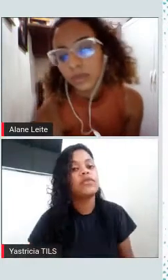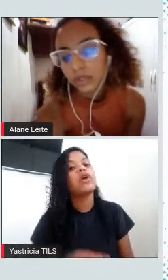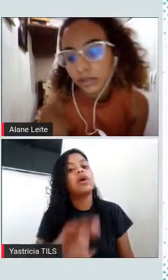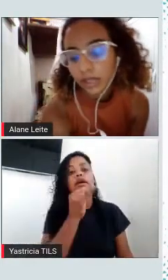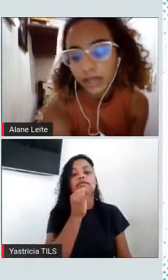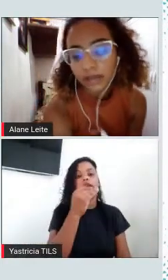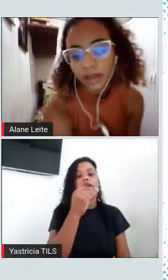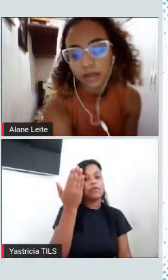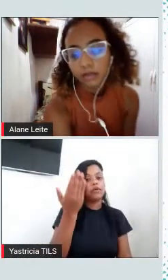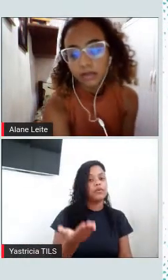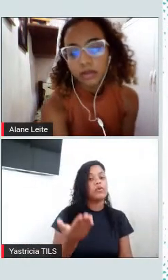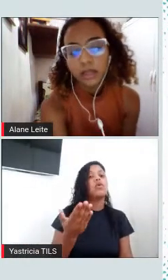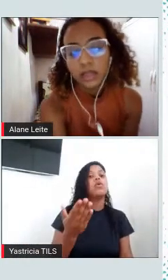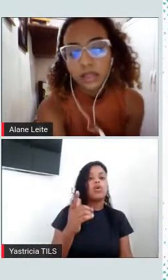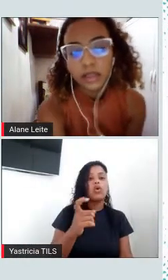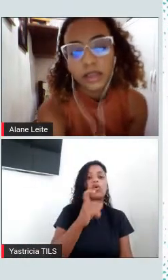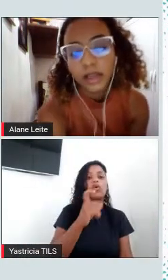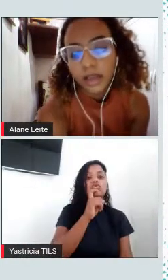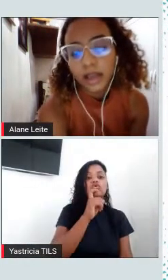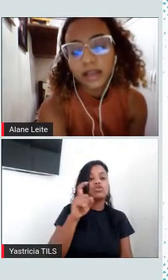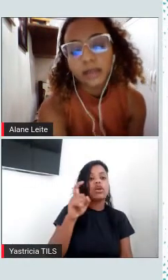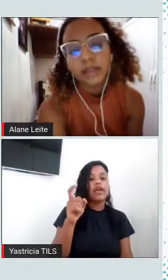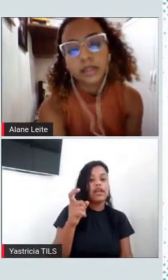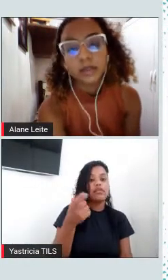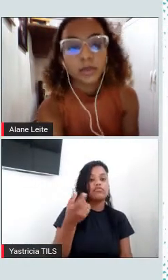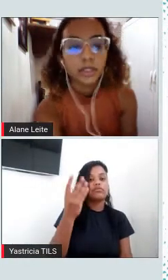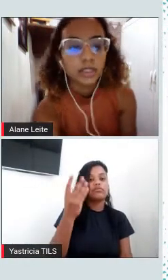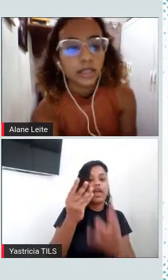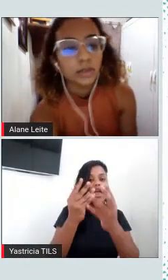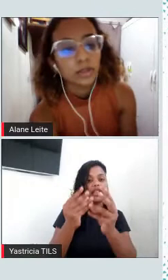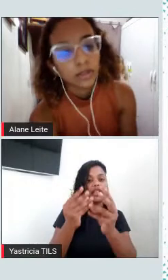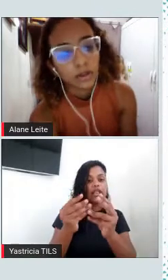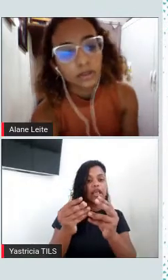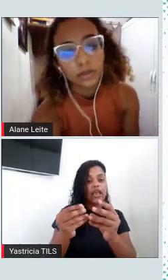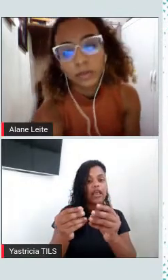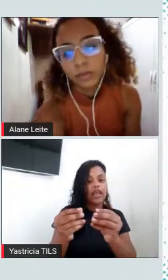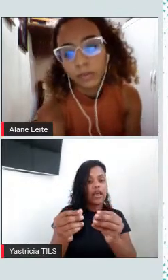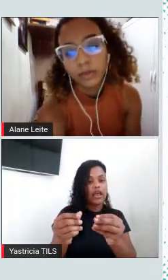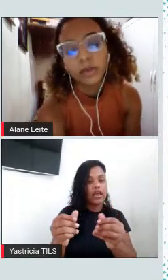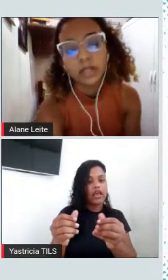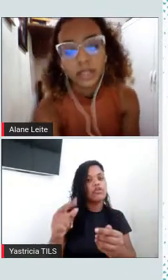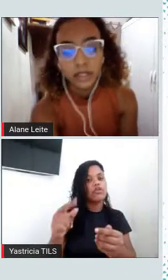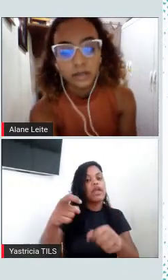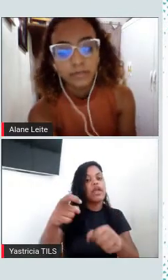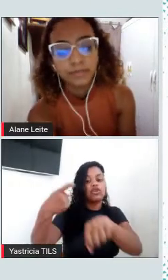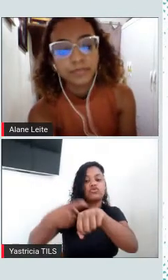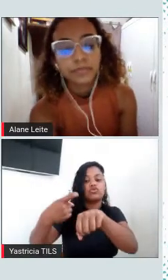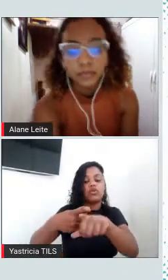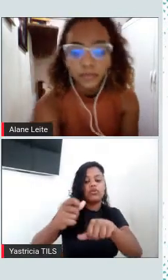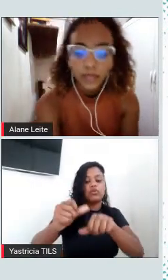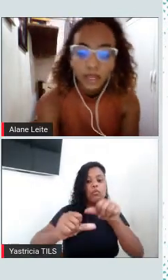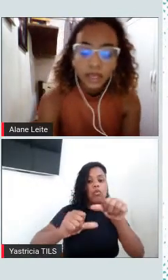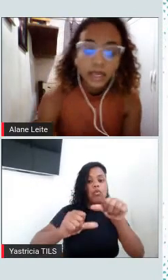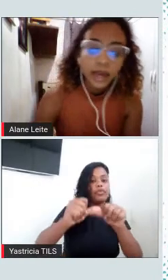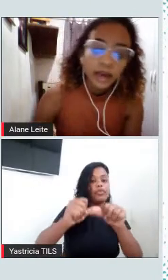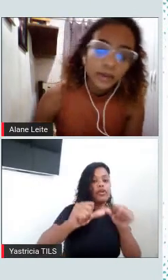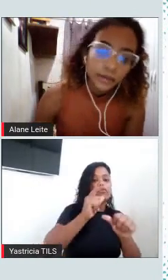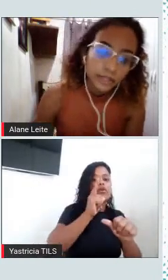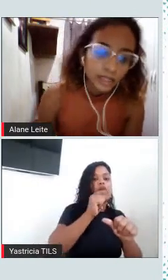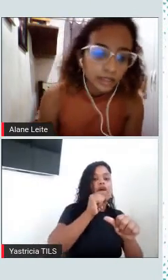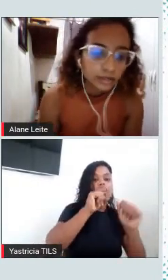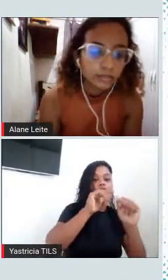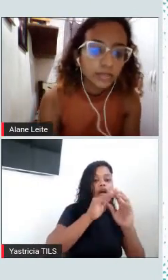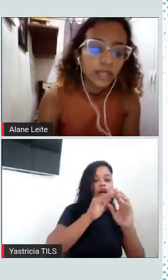vocês o gelo derretendo, que ele está passando do estado sólido para o líquido, e a